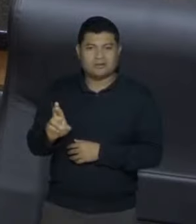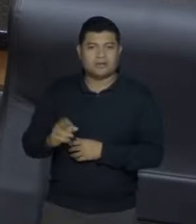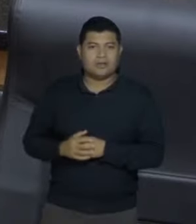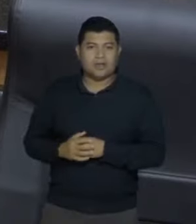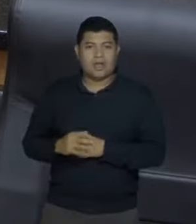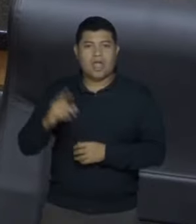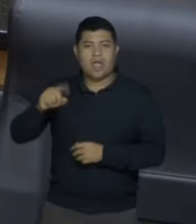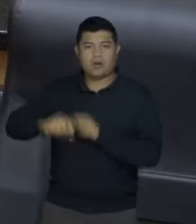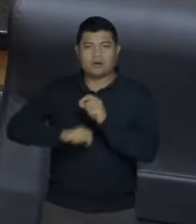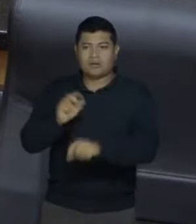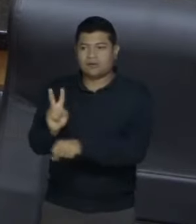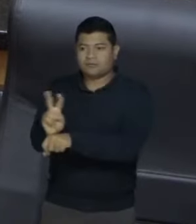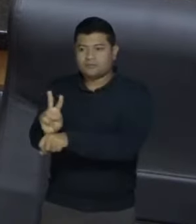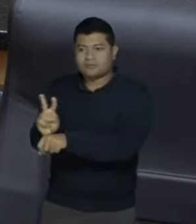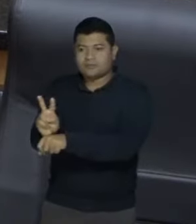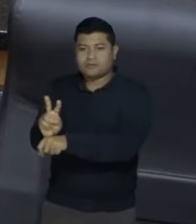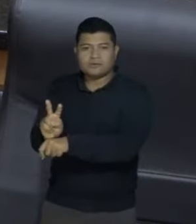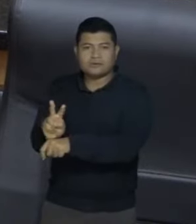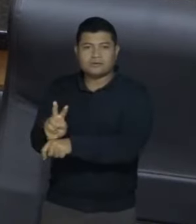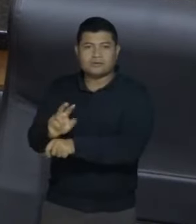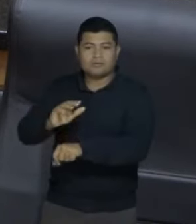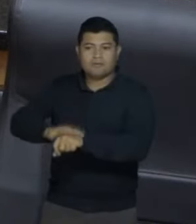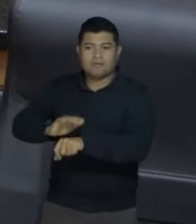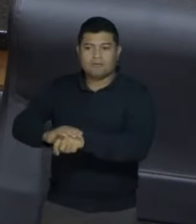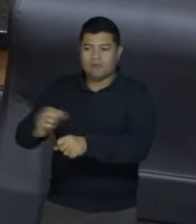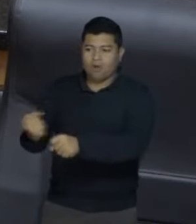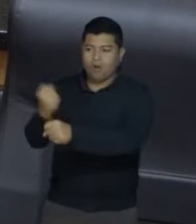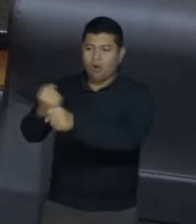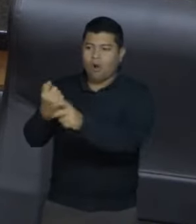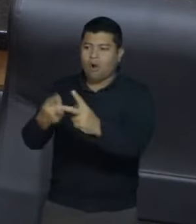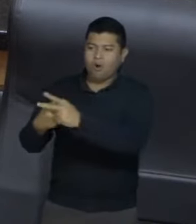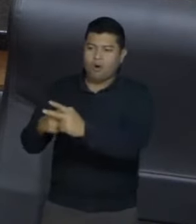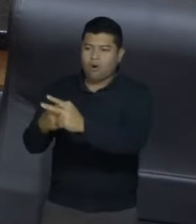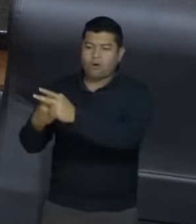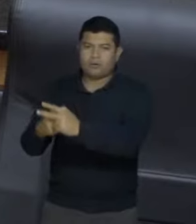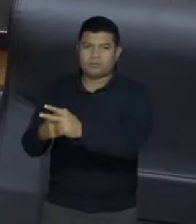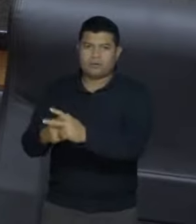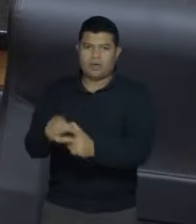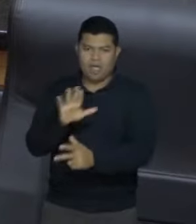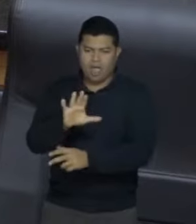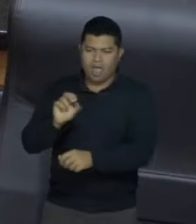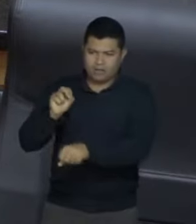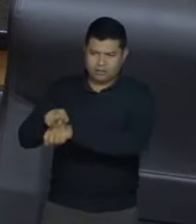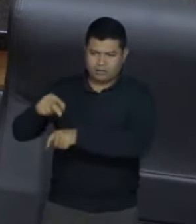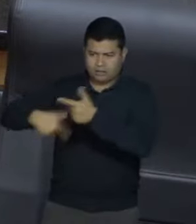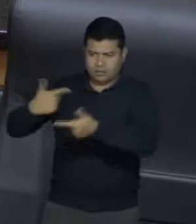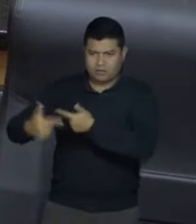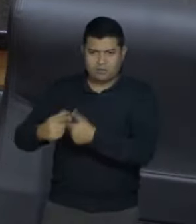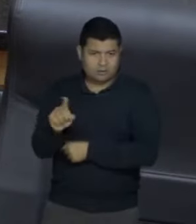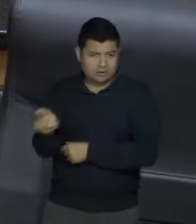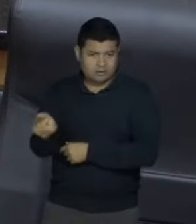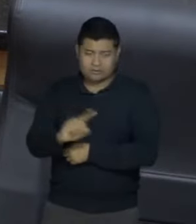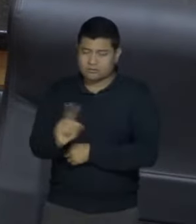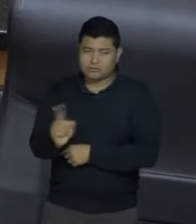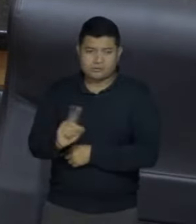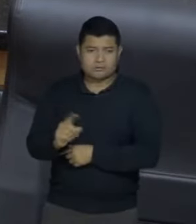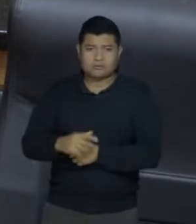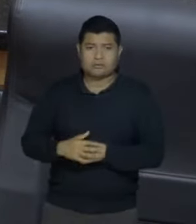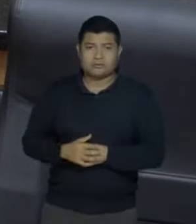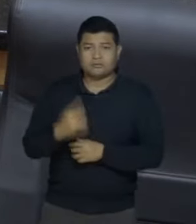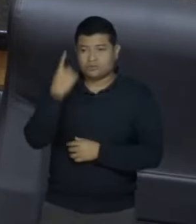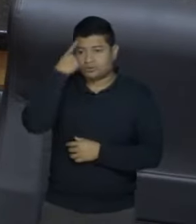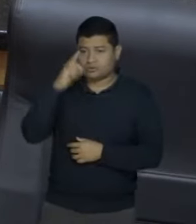fiscalização de obra não era para empregar na obra aí no dia